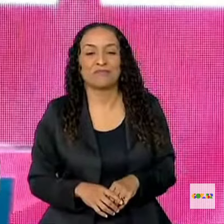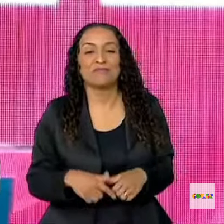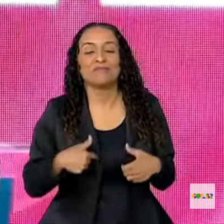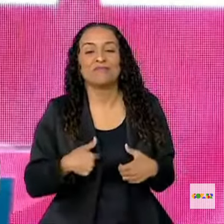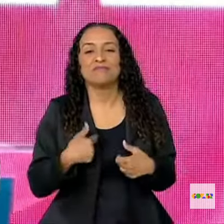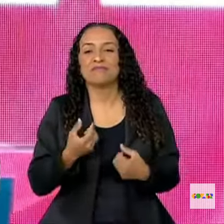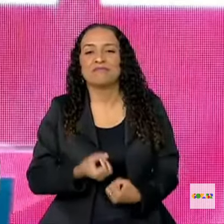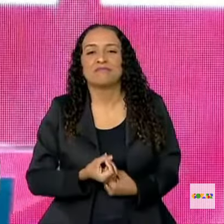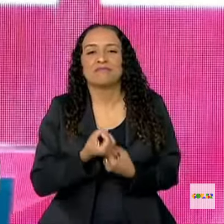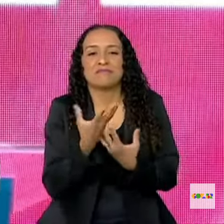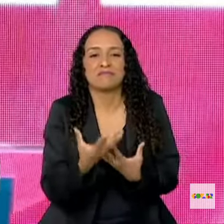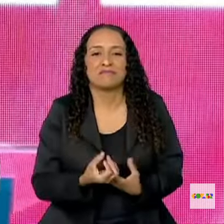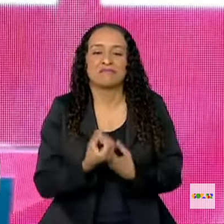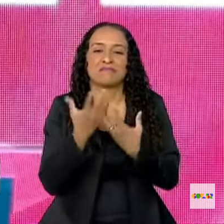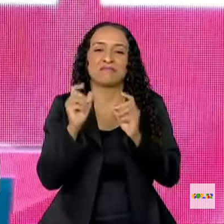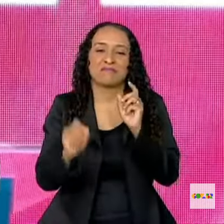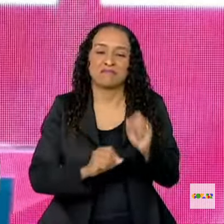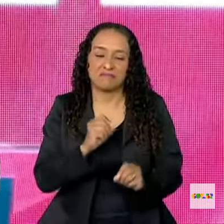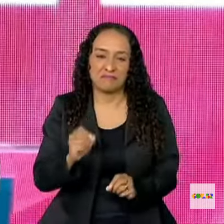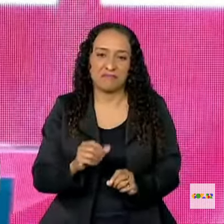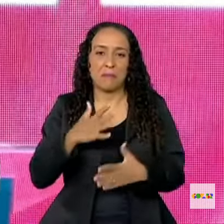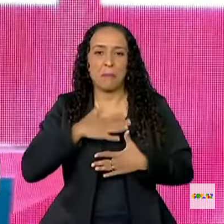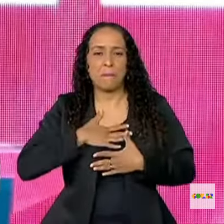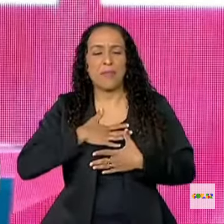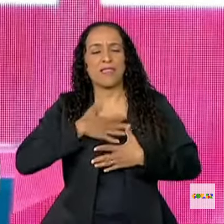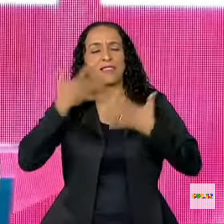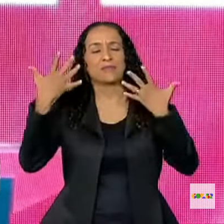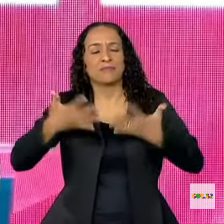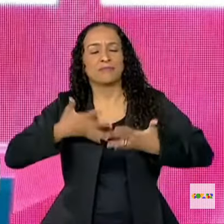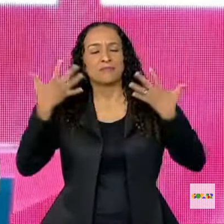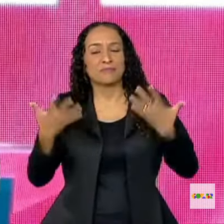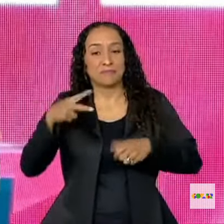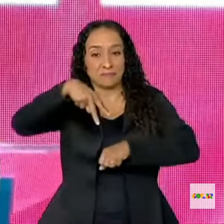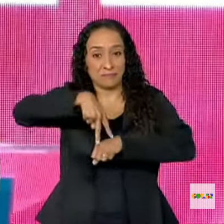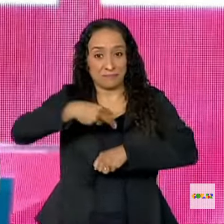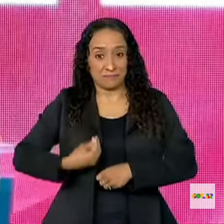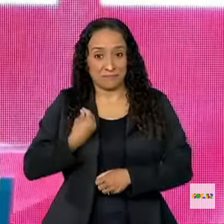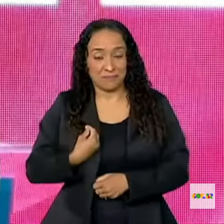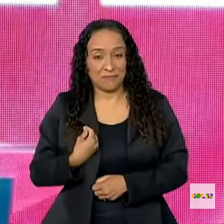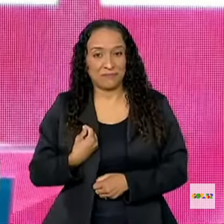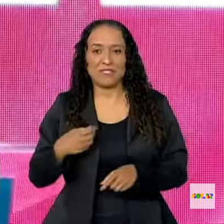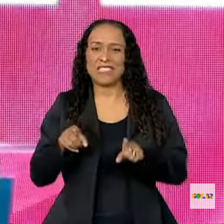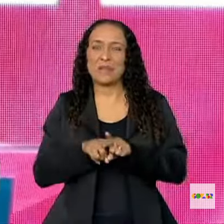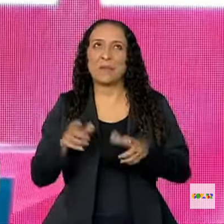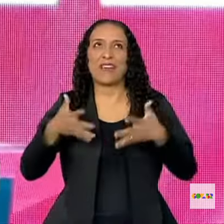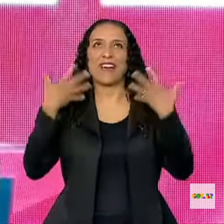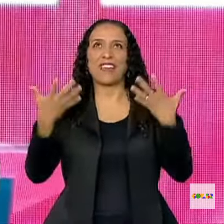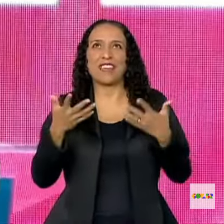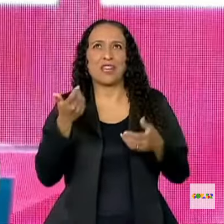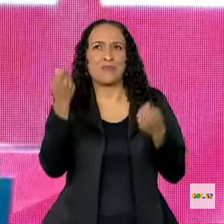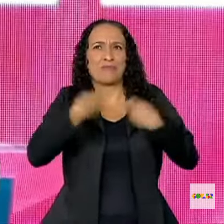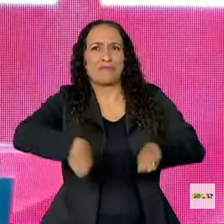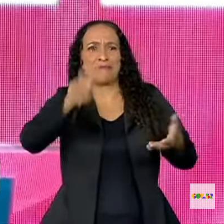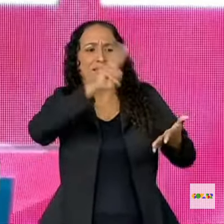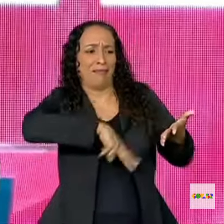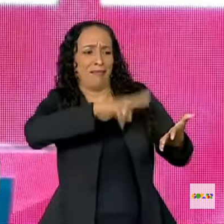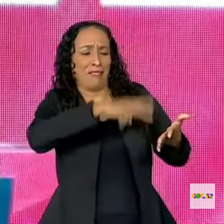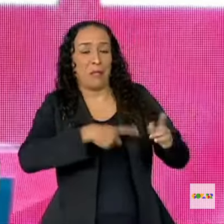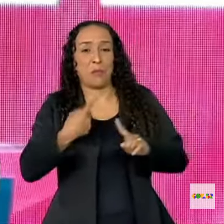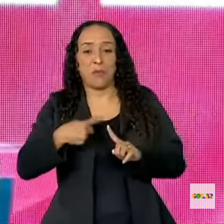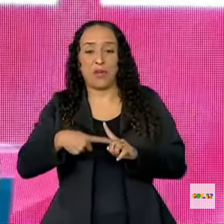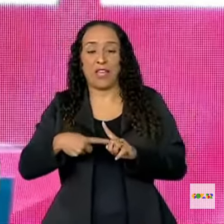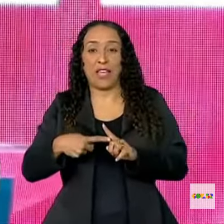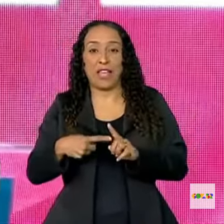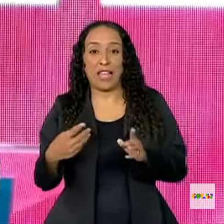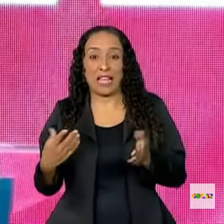queria dizer para vocês que a minha alegria de estar aqui e a minha alegria de não ler o discurso é que entre e sair